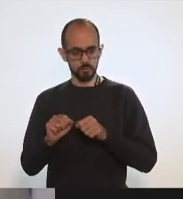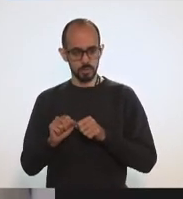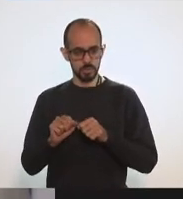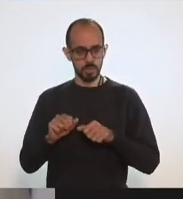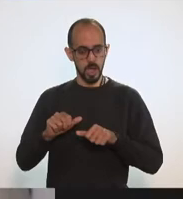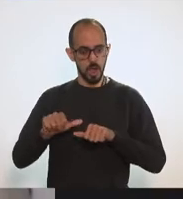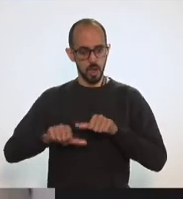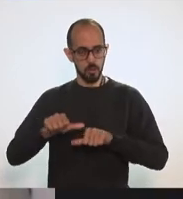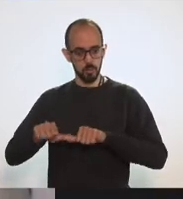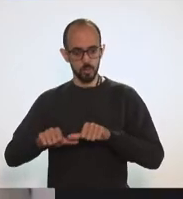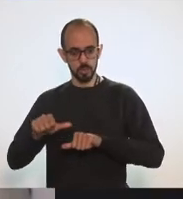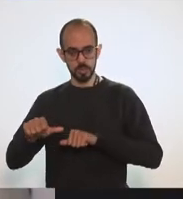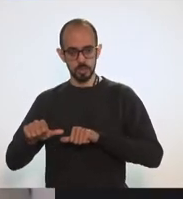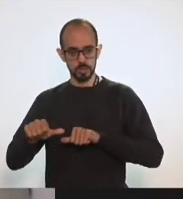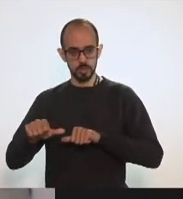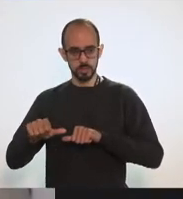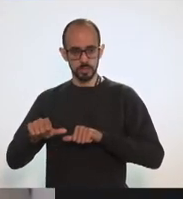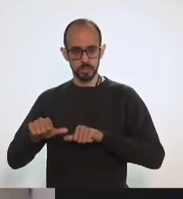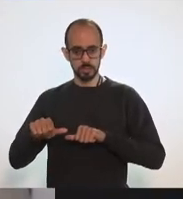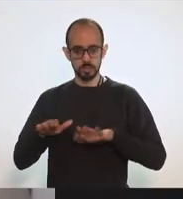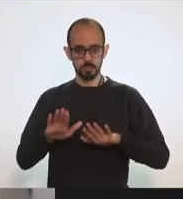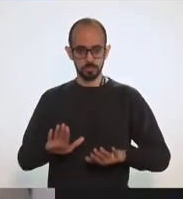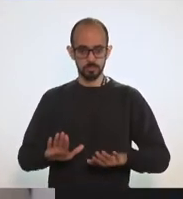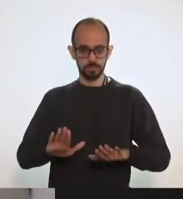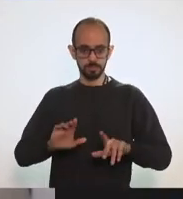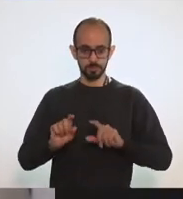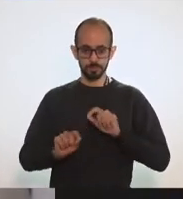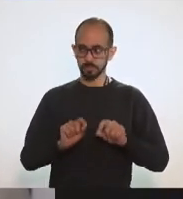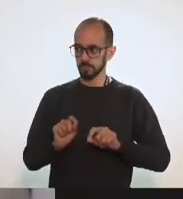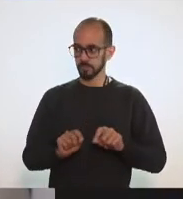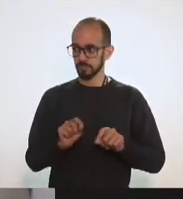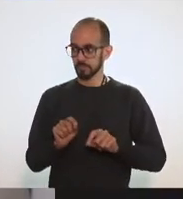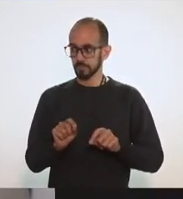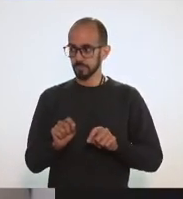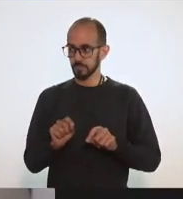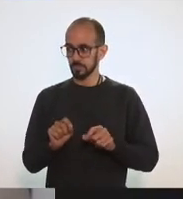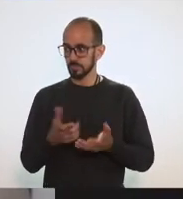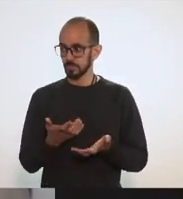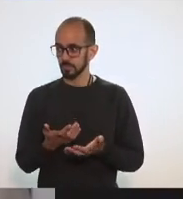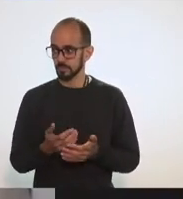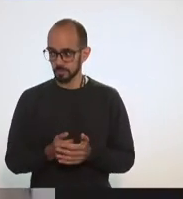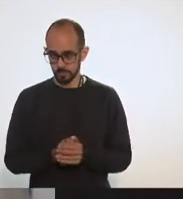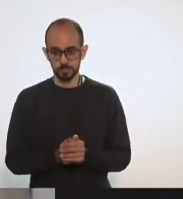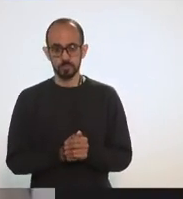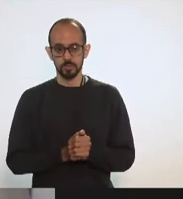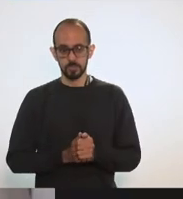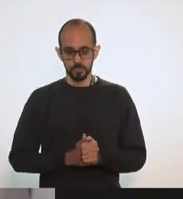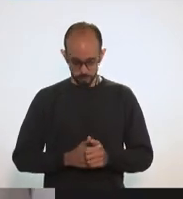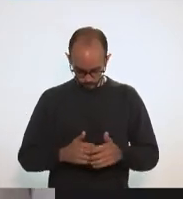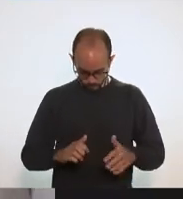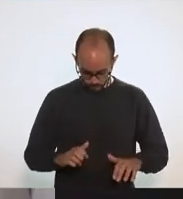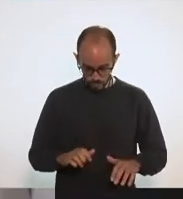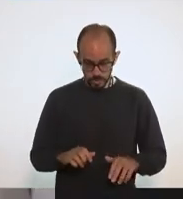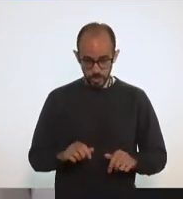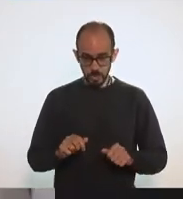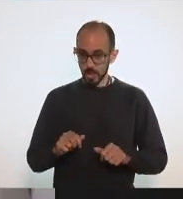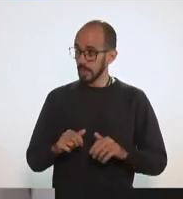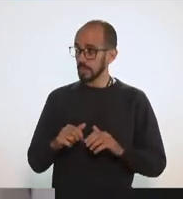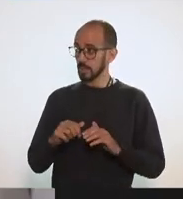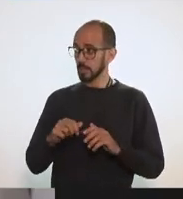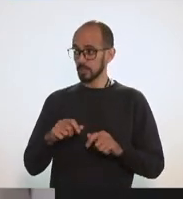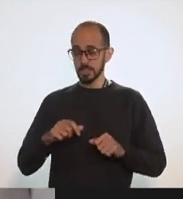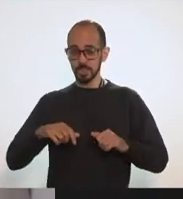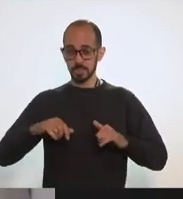convicção, mas, como bem disse o presidente, não me parece que macule o trabalho da comissão, pelo contrário, só é para enaltecer o grande trabalho da